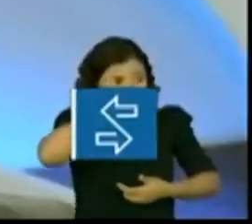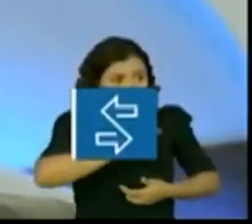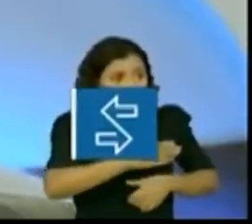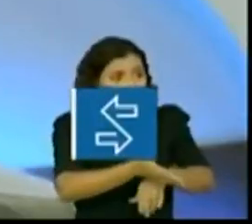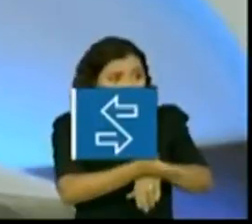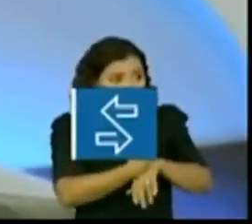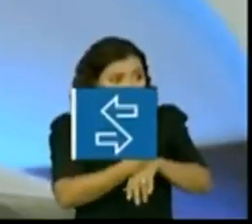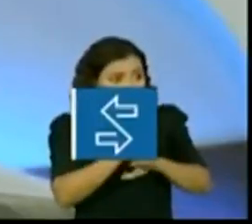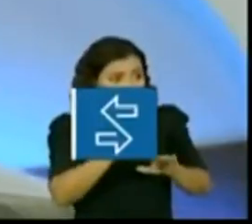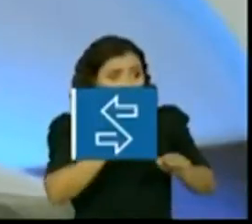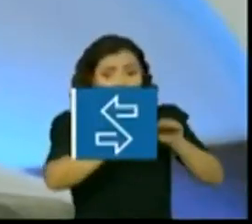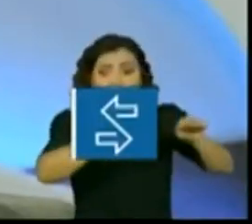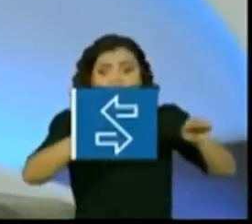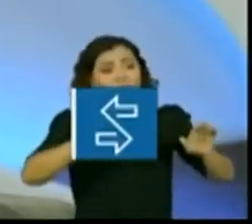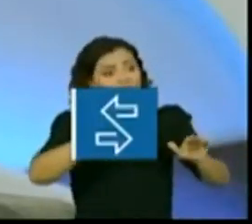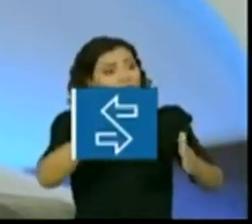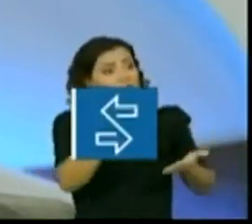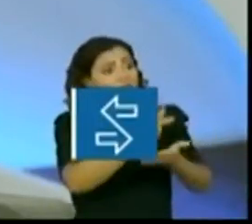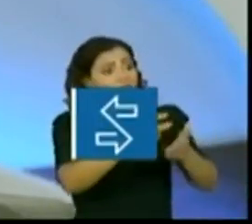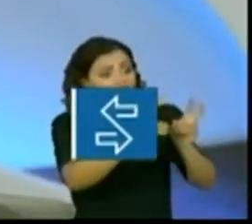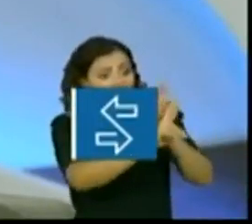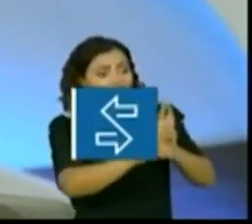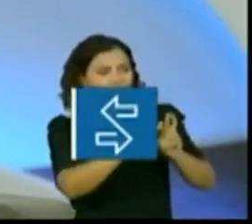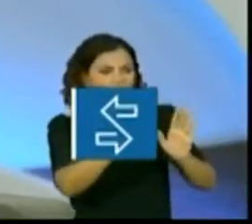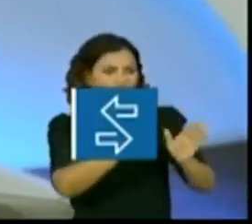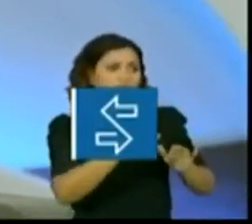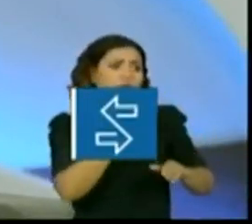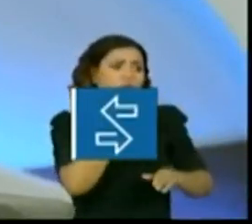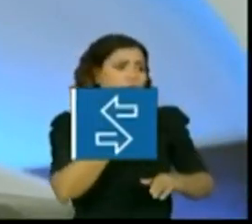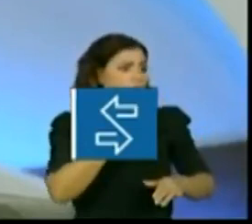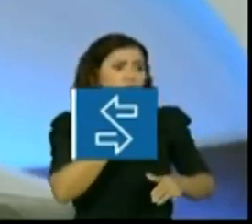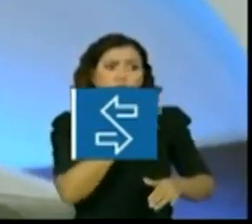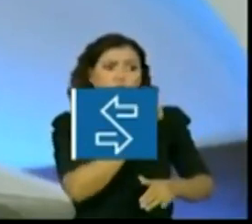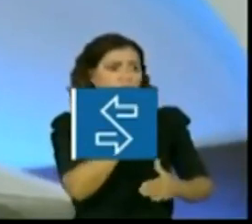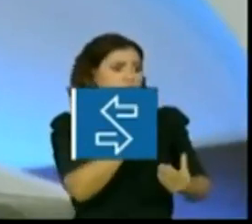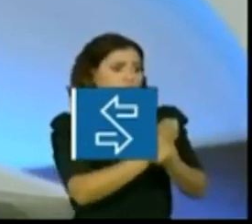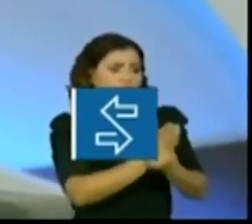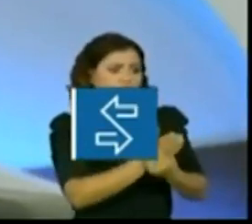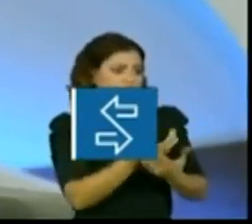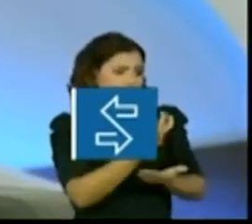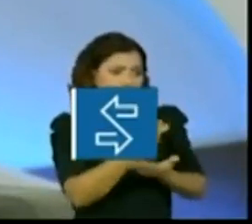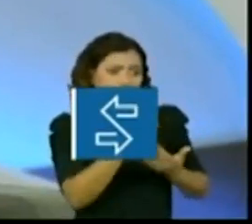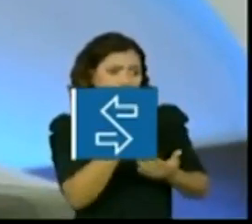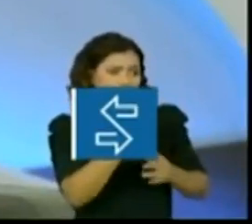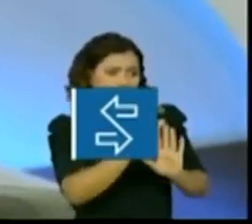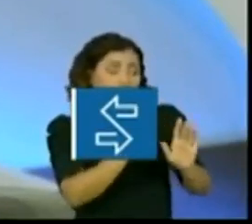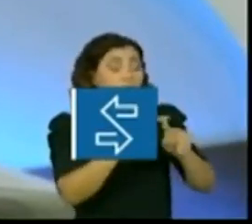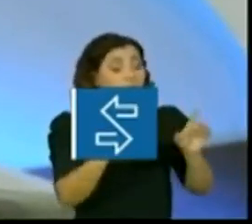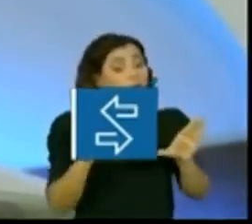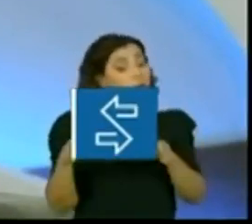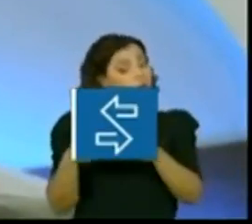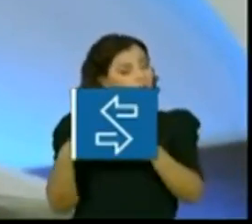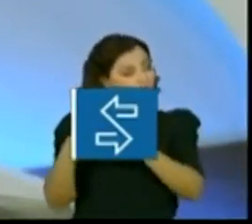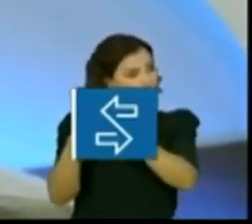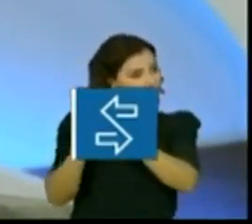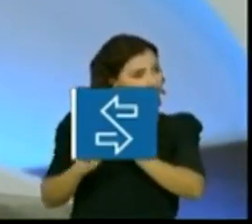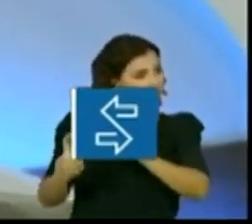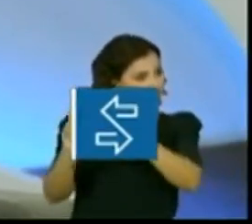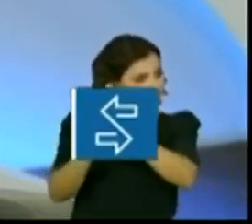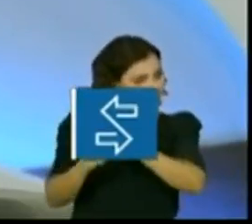mas o presidente do senado Senador Rodrigo Pacheco em entrevista ao programa Roda Viva na segunda-feira